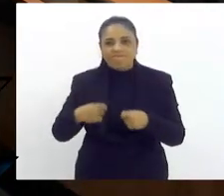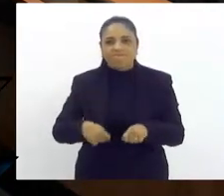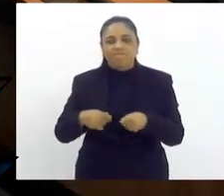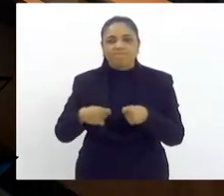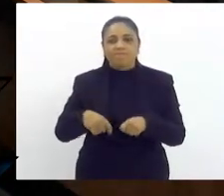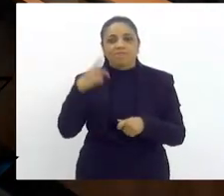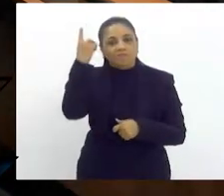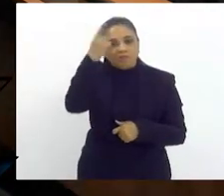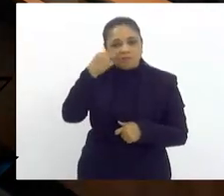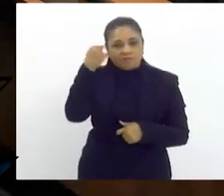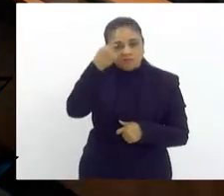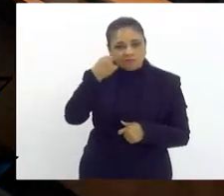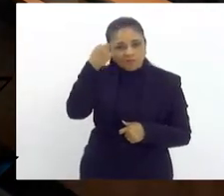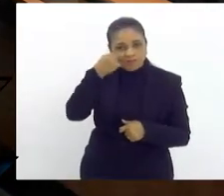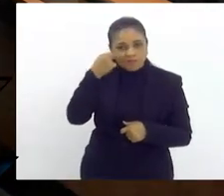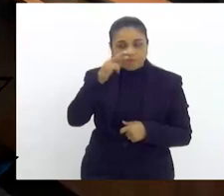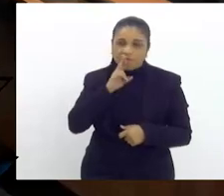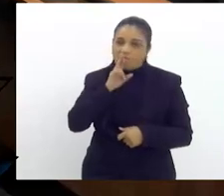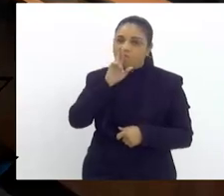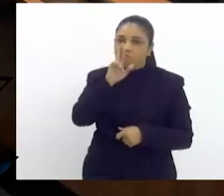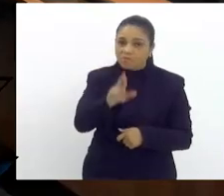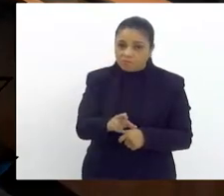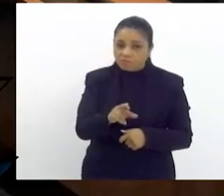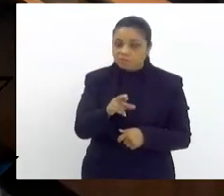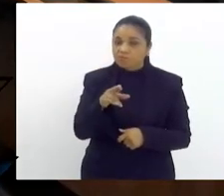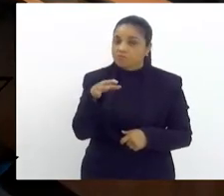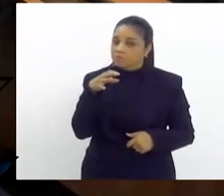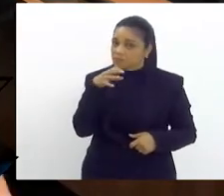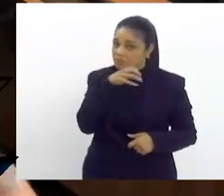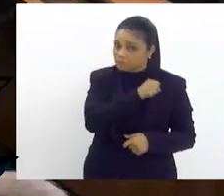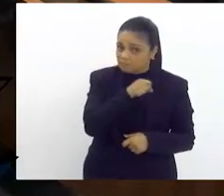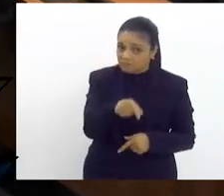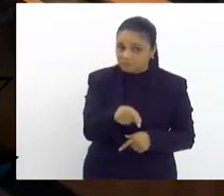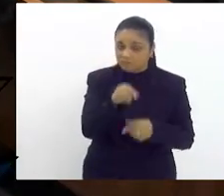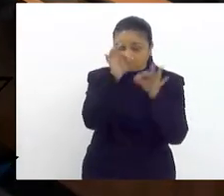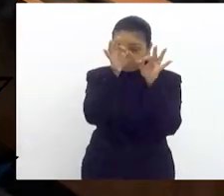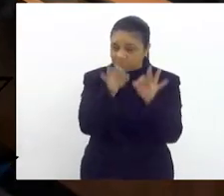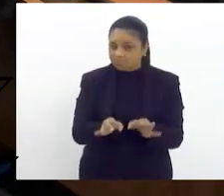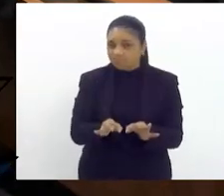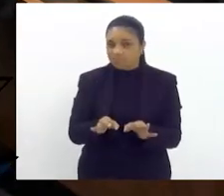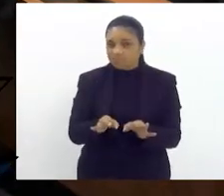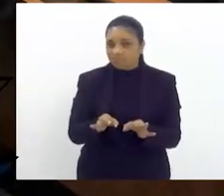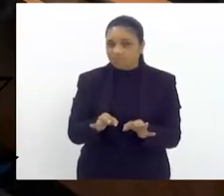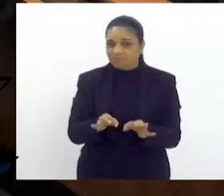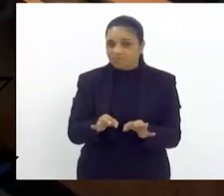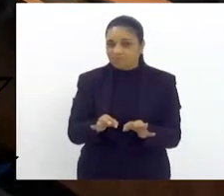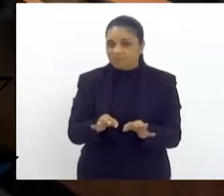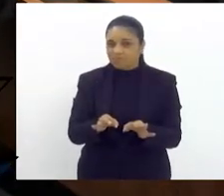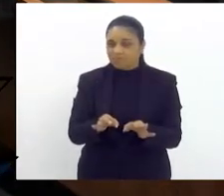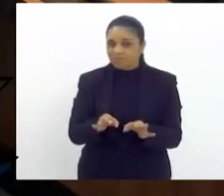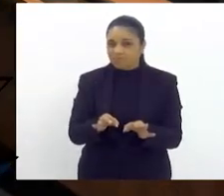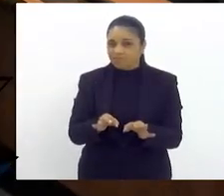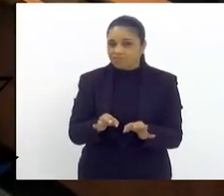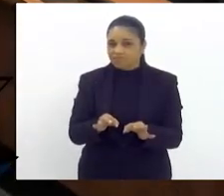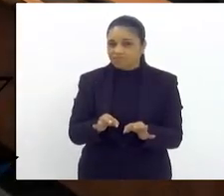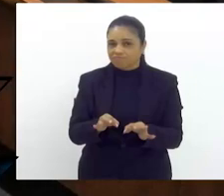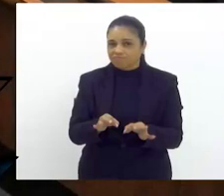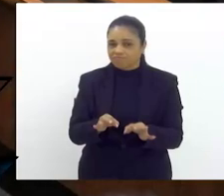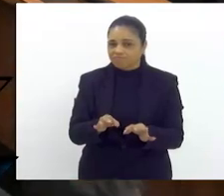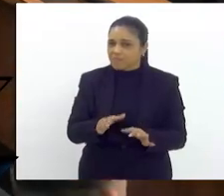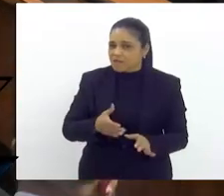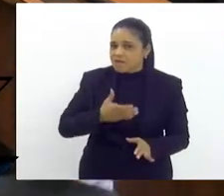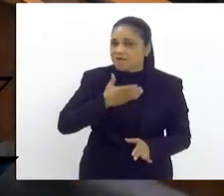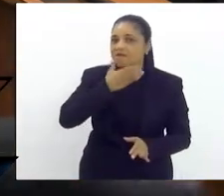que a Espanha desce respostas rápidas e efetivas aos graves casos de